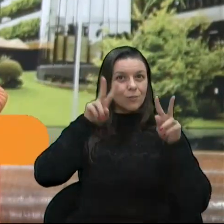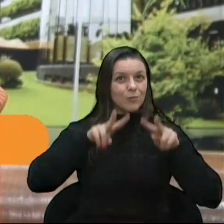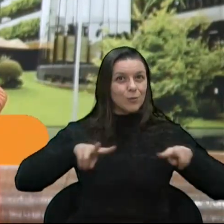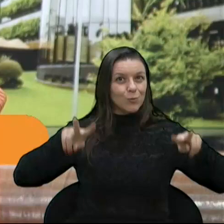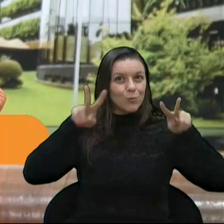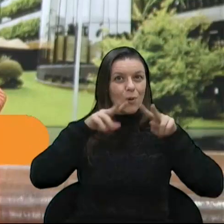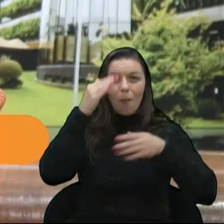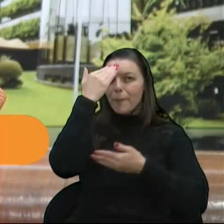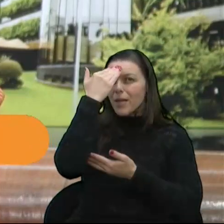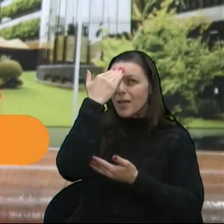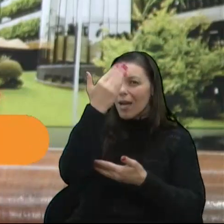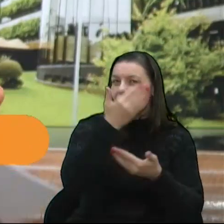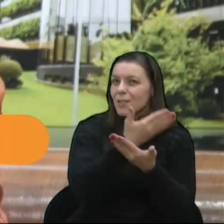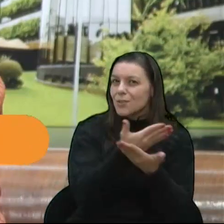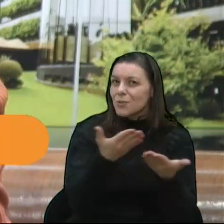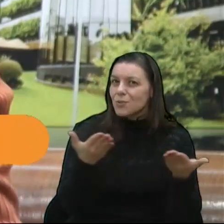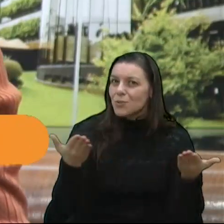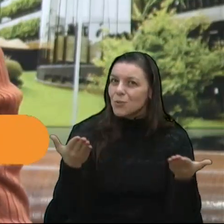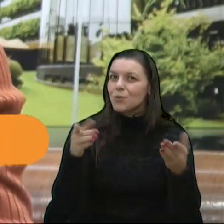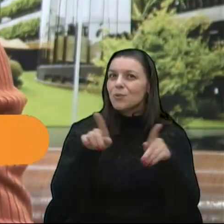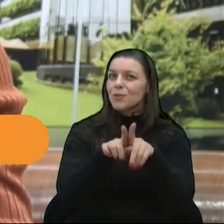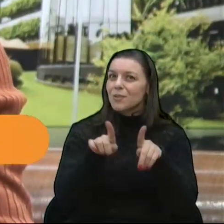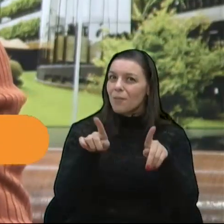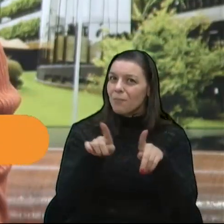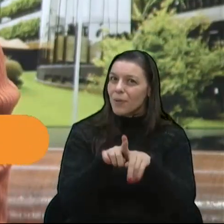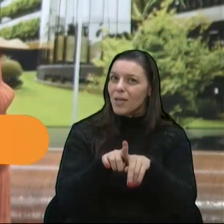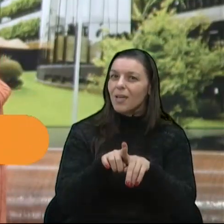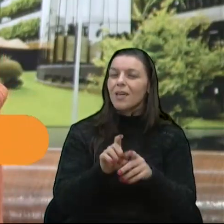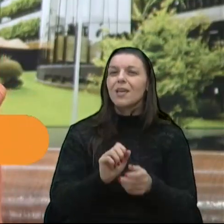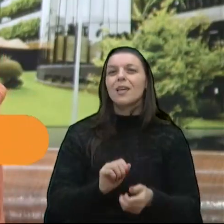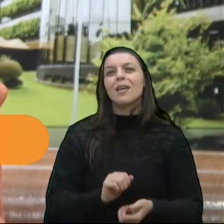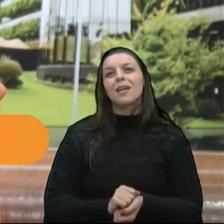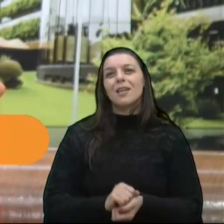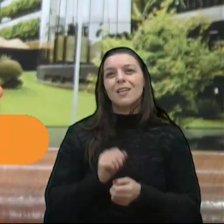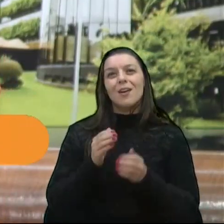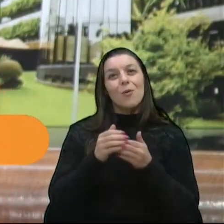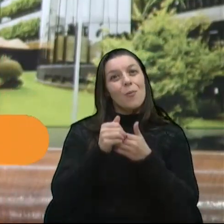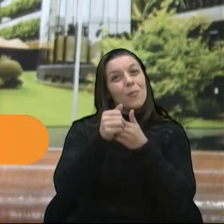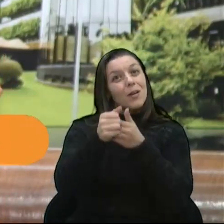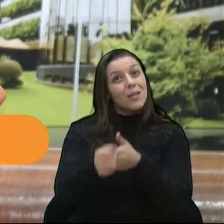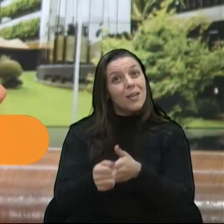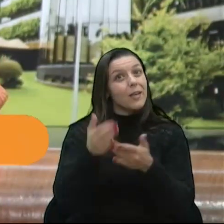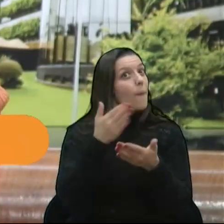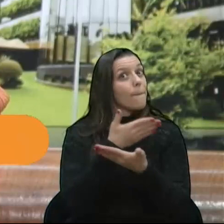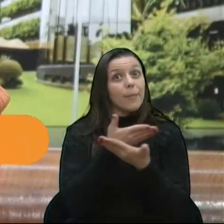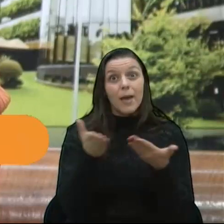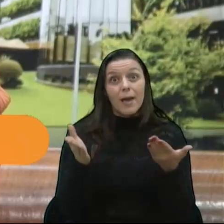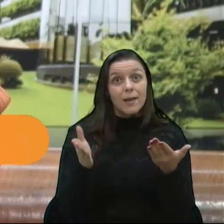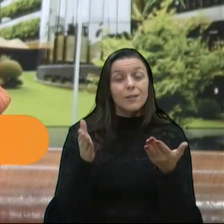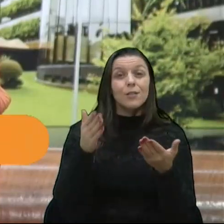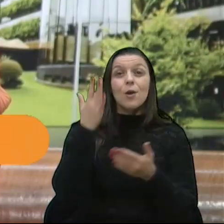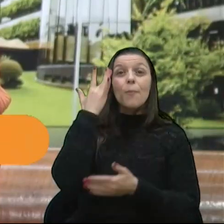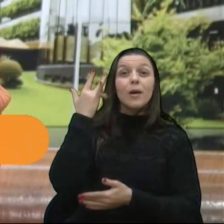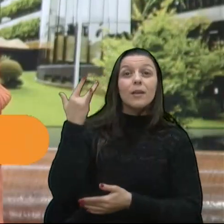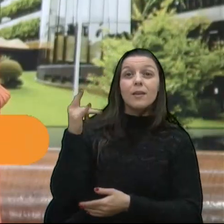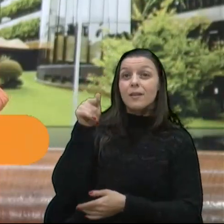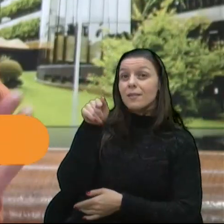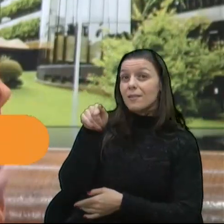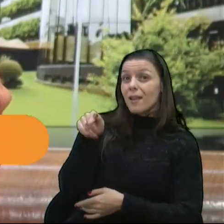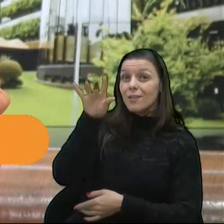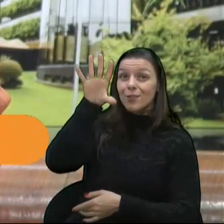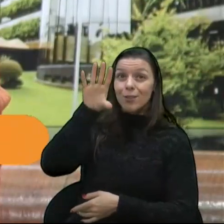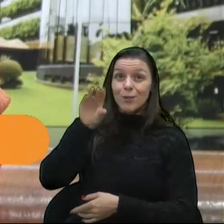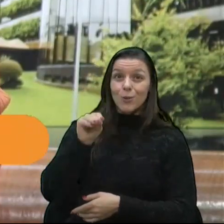obrigada a todos que estiveram conosco. Você que ficou aí nos acompanhando, não perca amanhã às 7h aqui na TV Câmara,